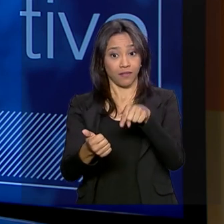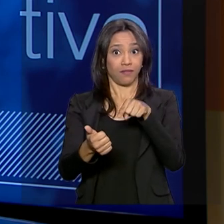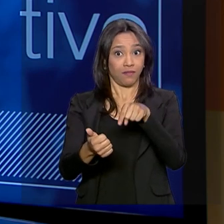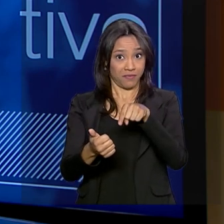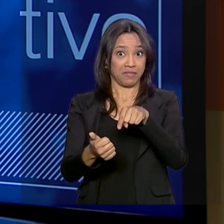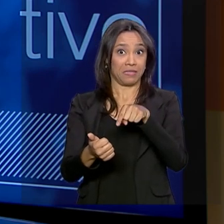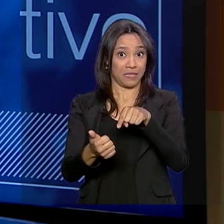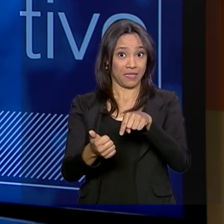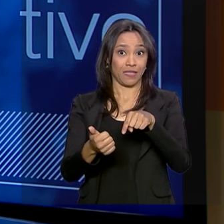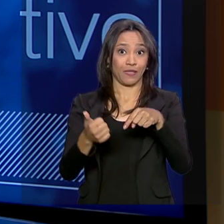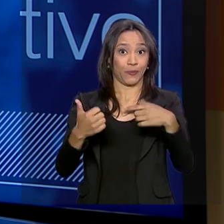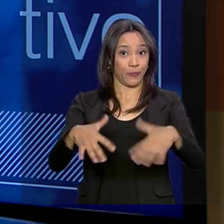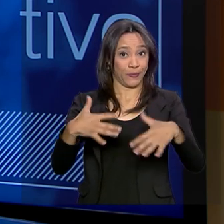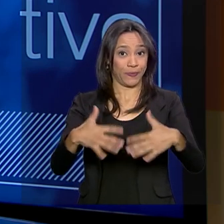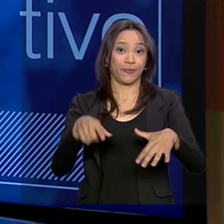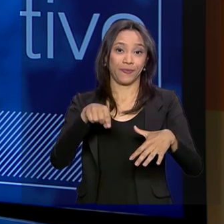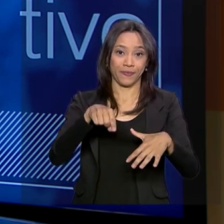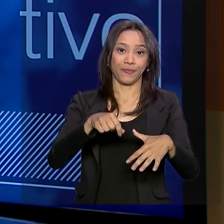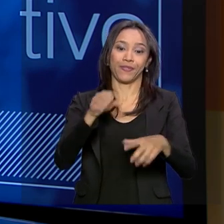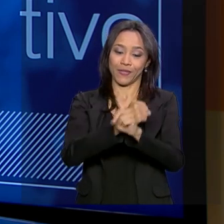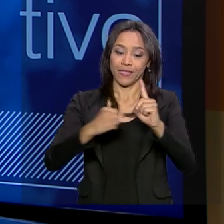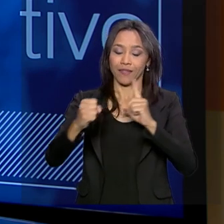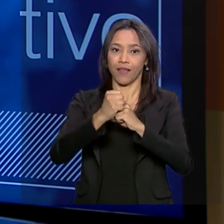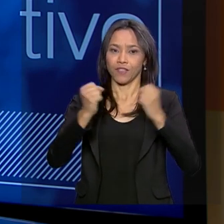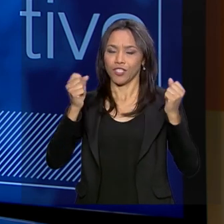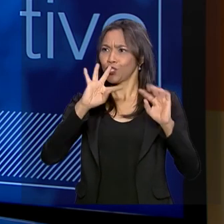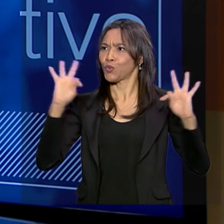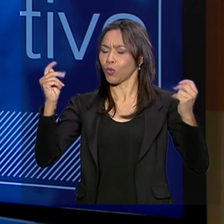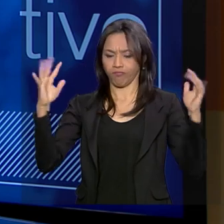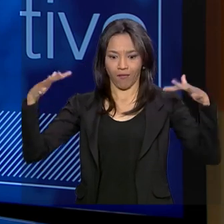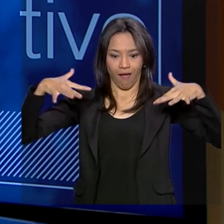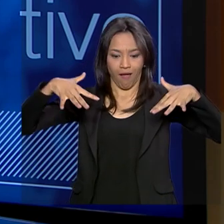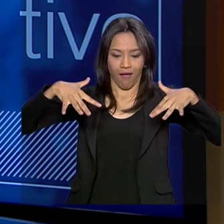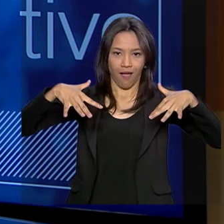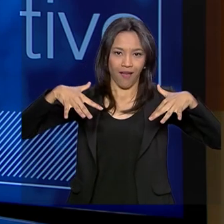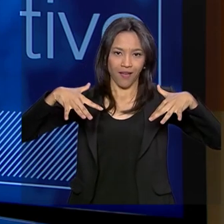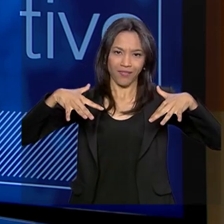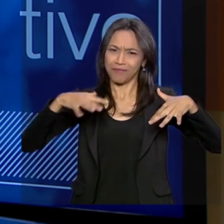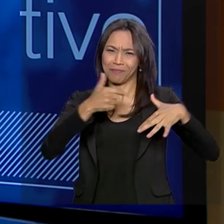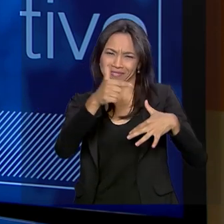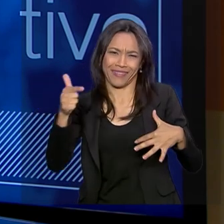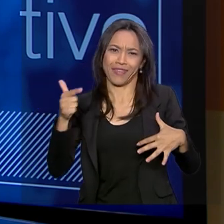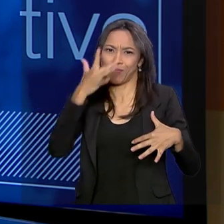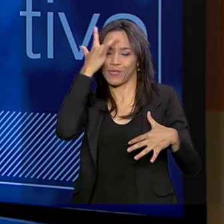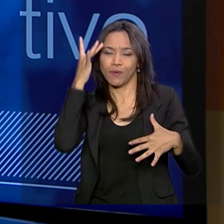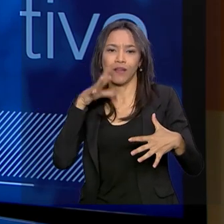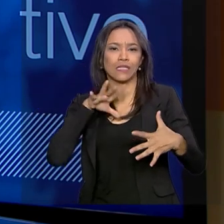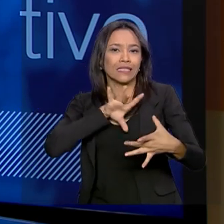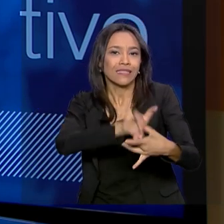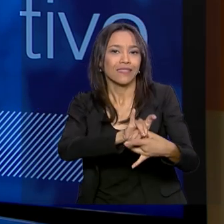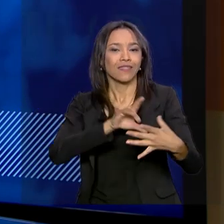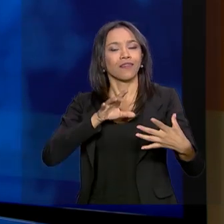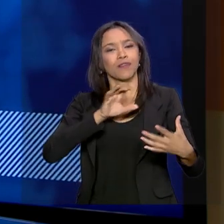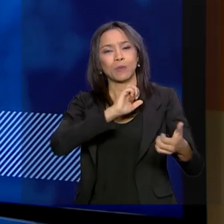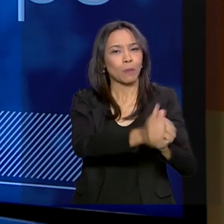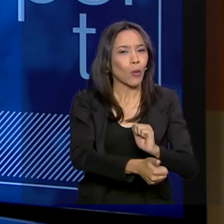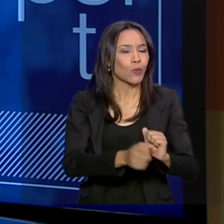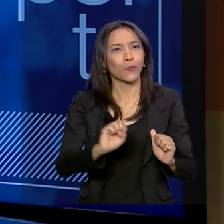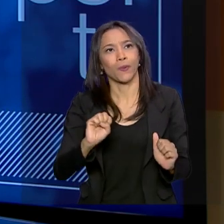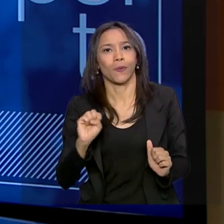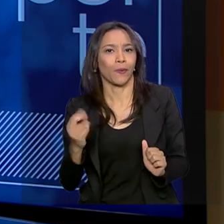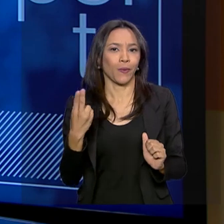essa vertente da nossa sociedade que atrai muito a todos, né? Não tem quem não esteja ligado ao esporte, ou